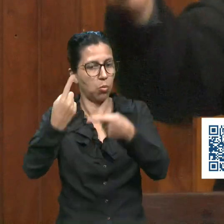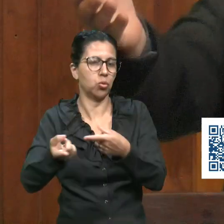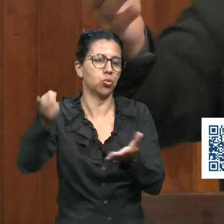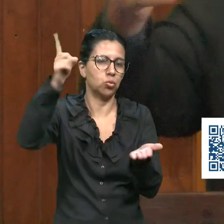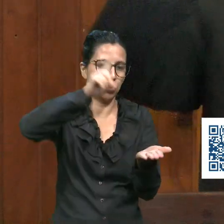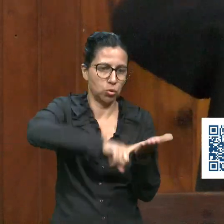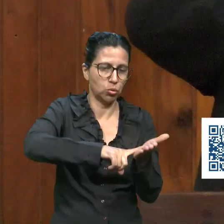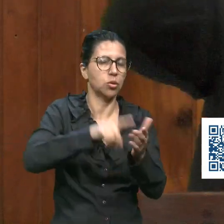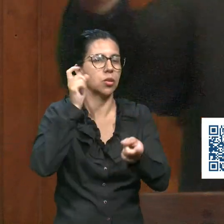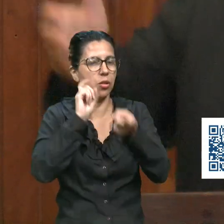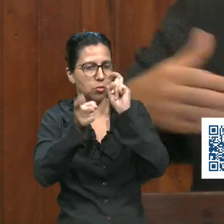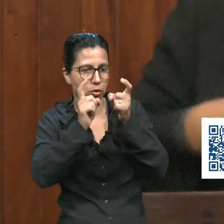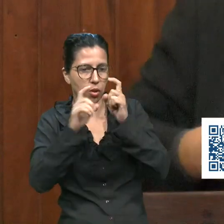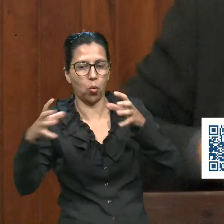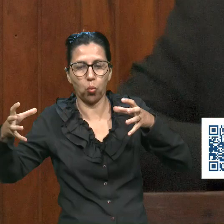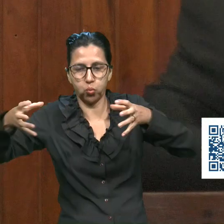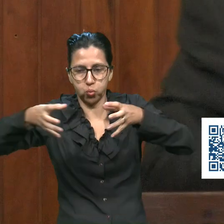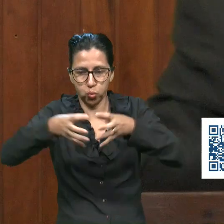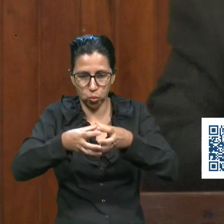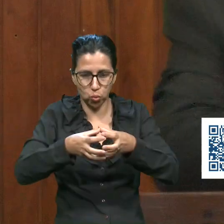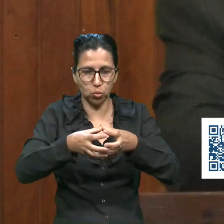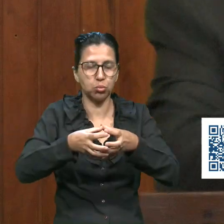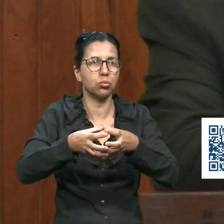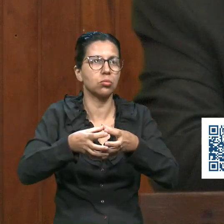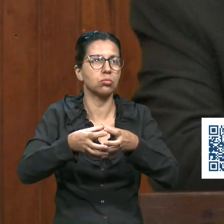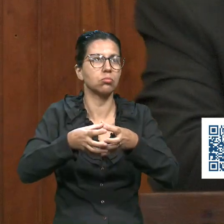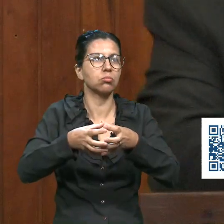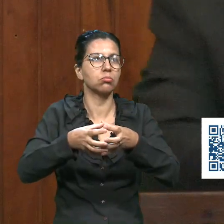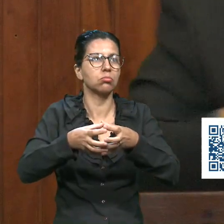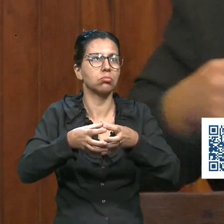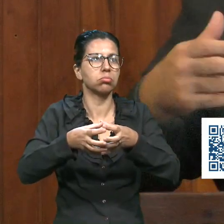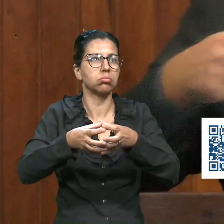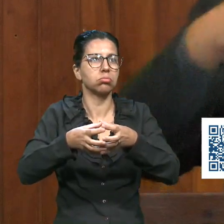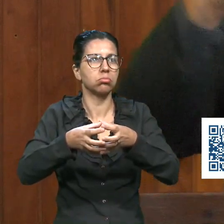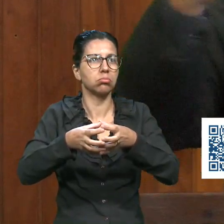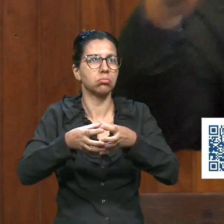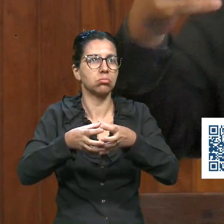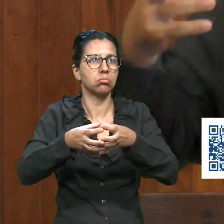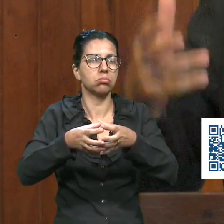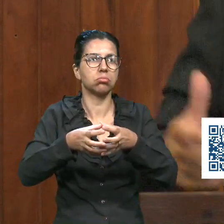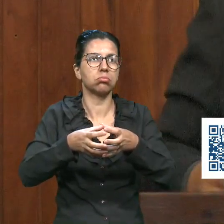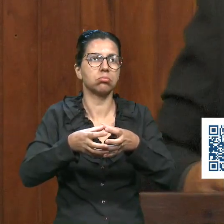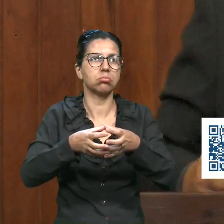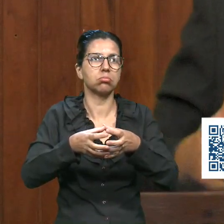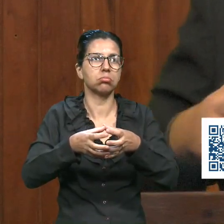outra reunião com esse mesmo pessoal, e dessa reunião, eles